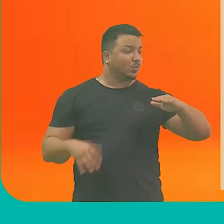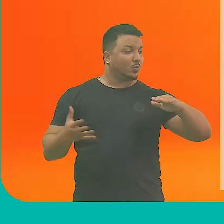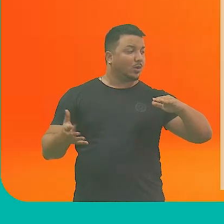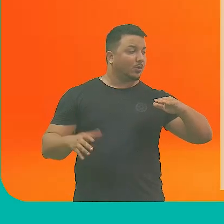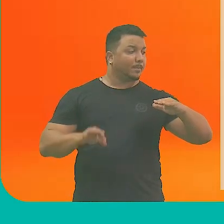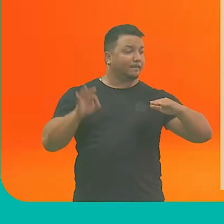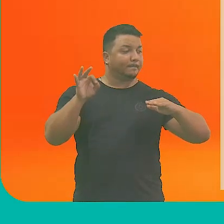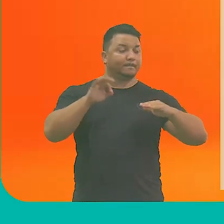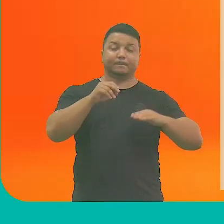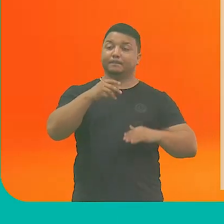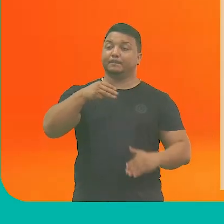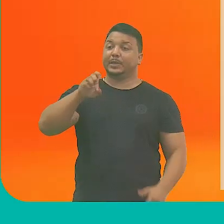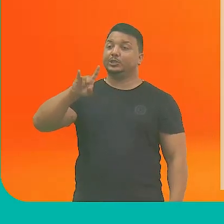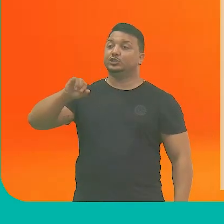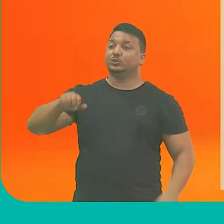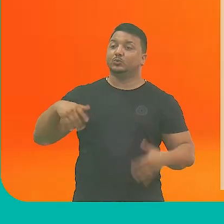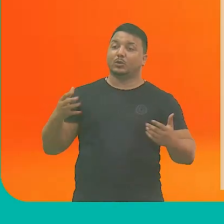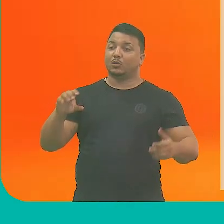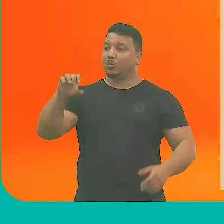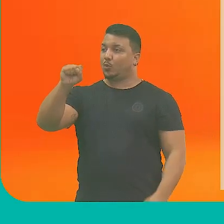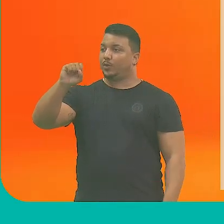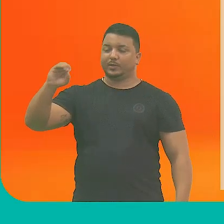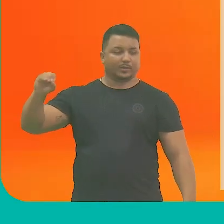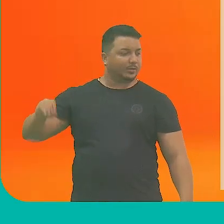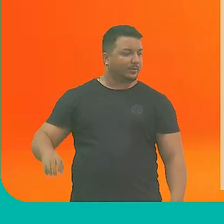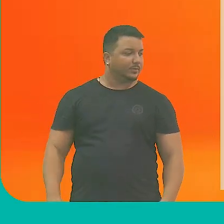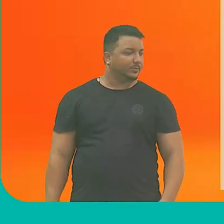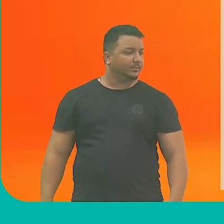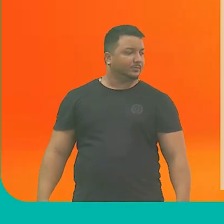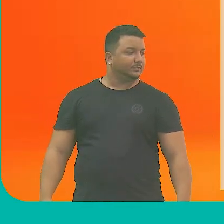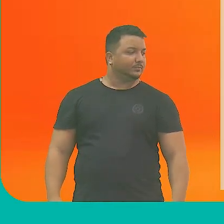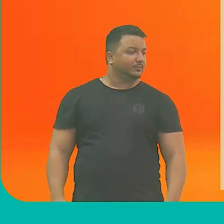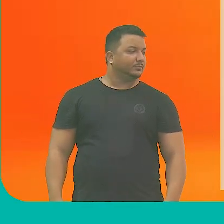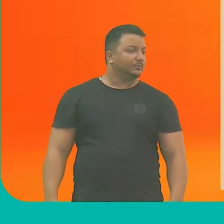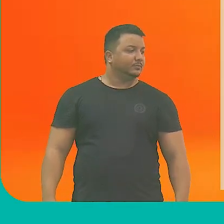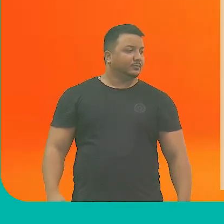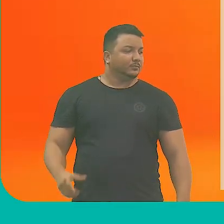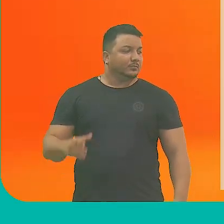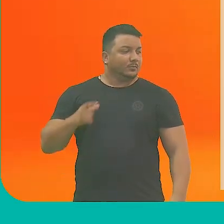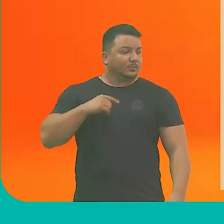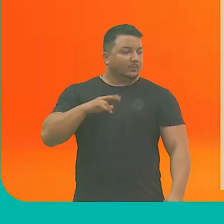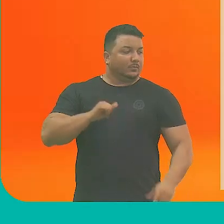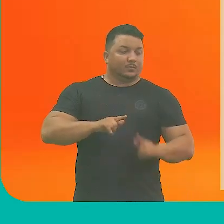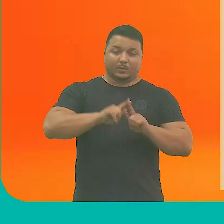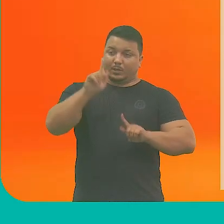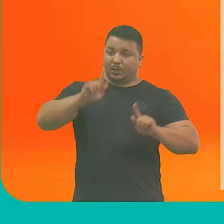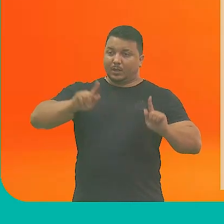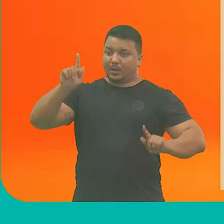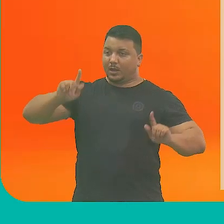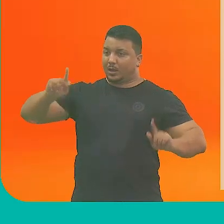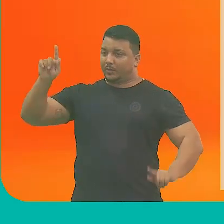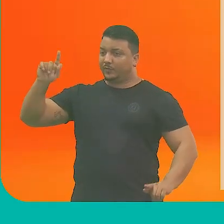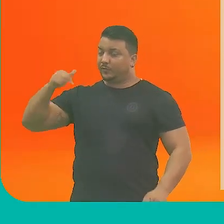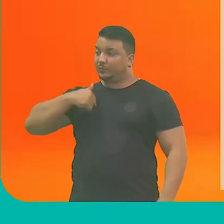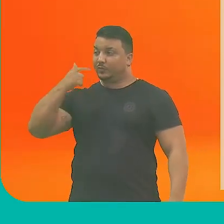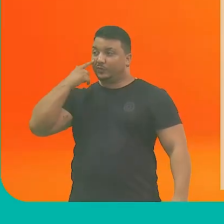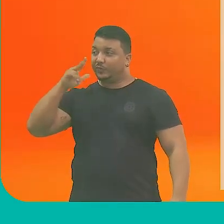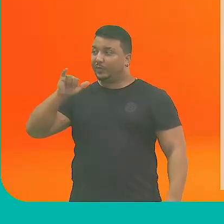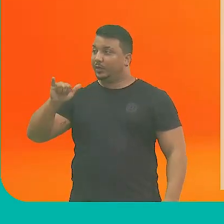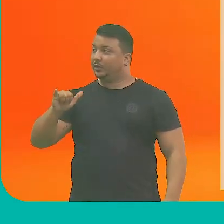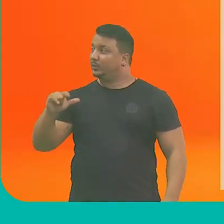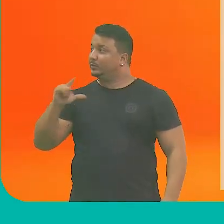a média da massa? Não era 80? Então, quando eu vou para o gráfico,